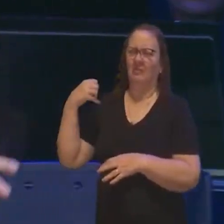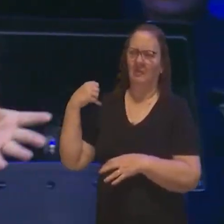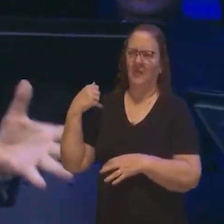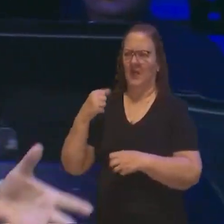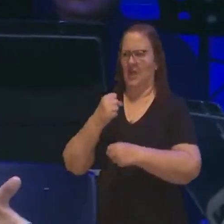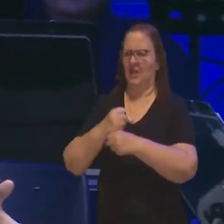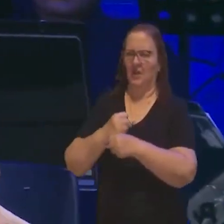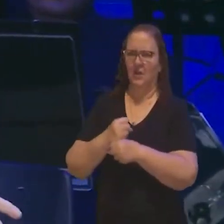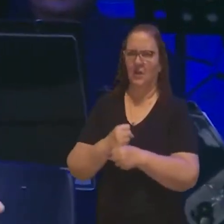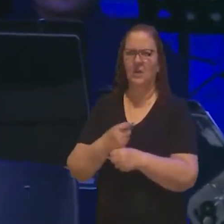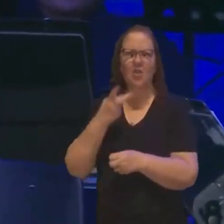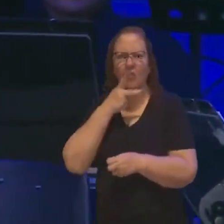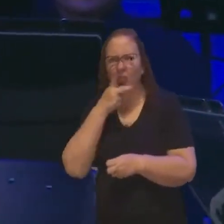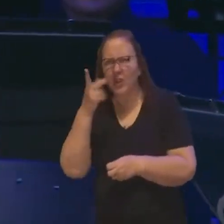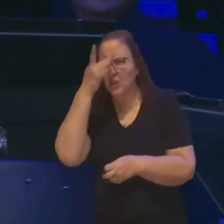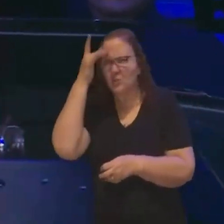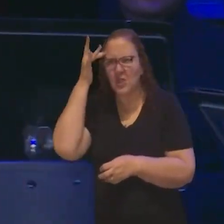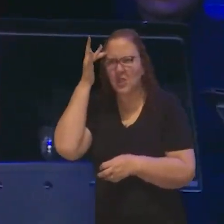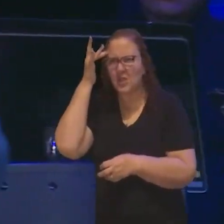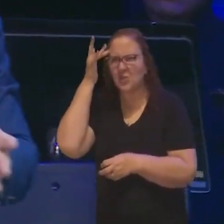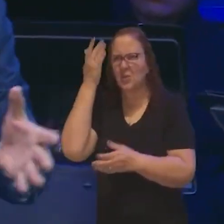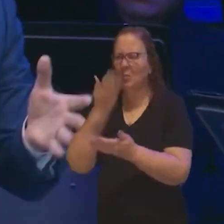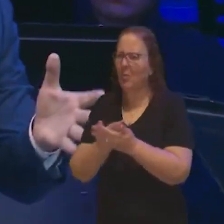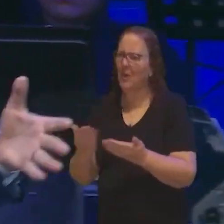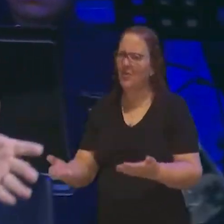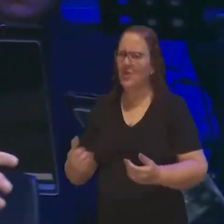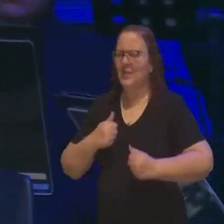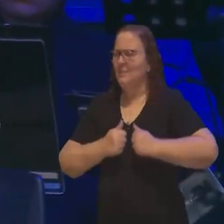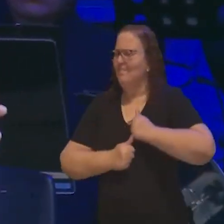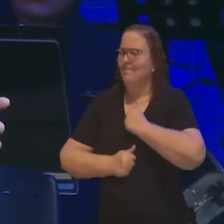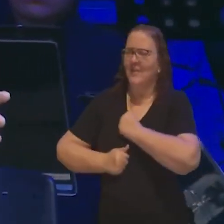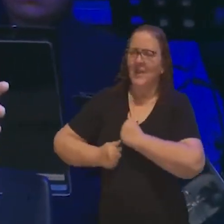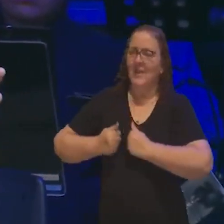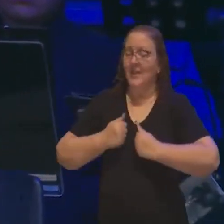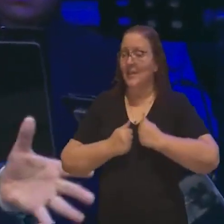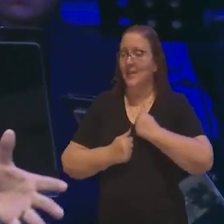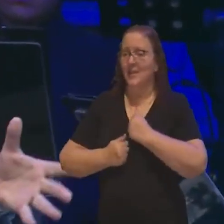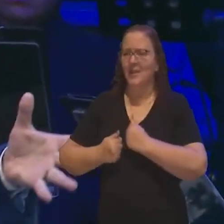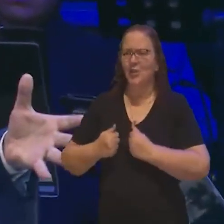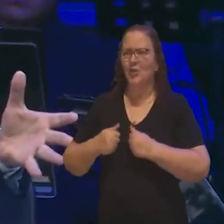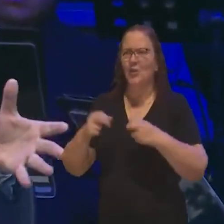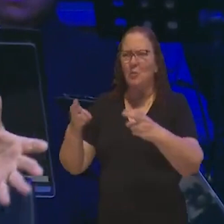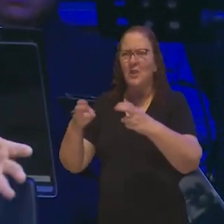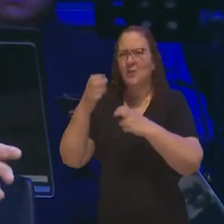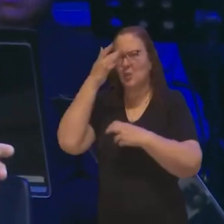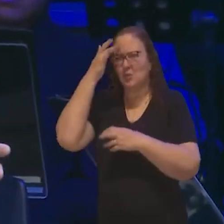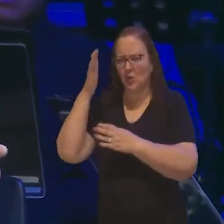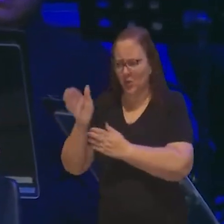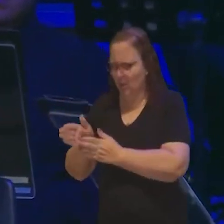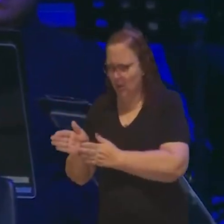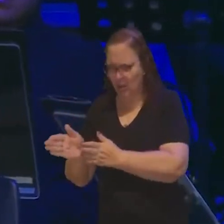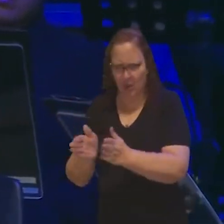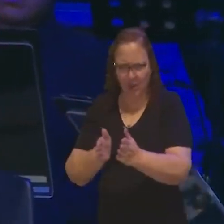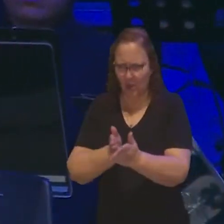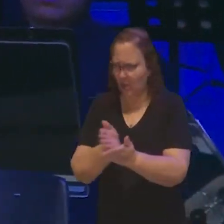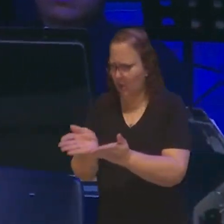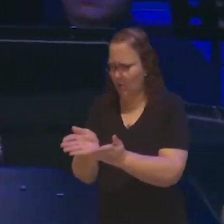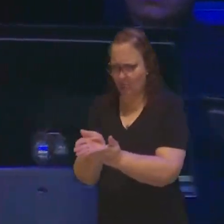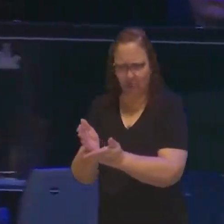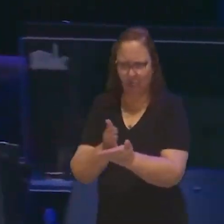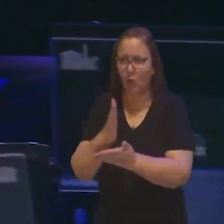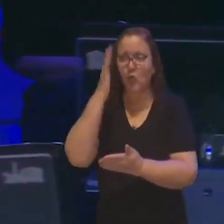perdidas, ansiosas. Nós estamos percebendo as pessoas sem direção. Nós